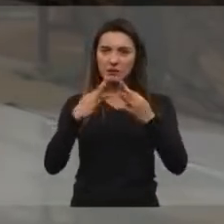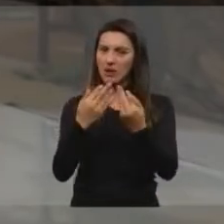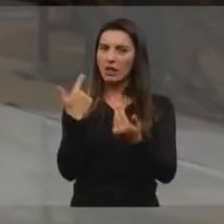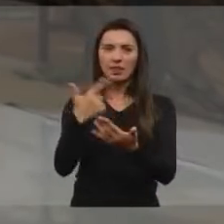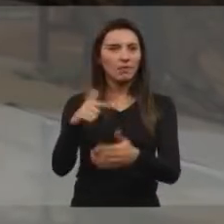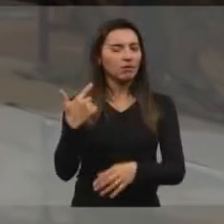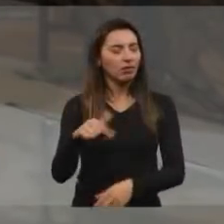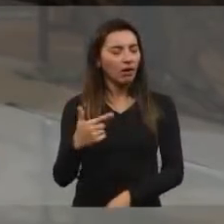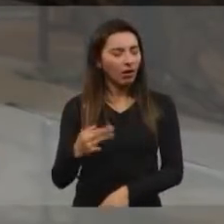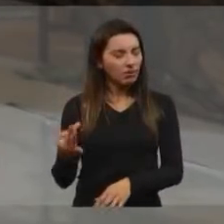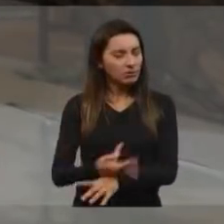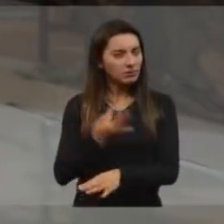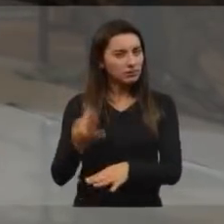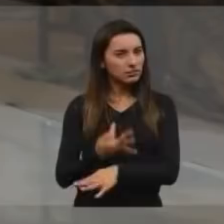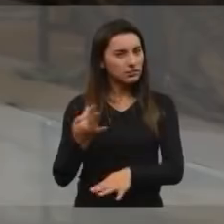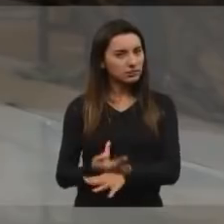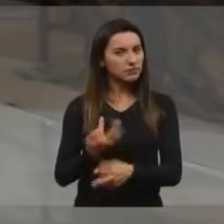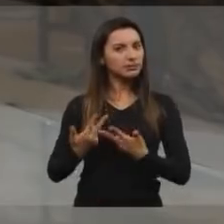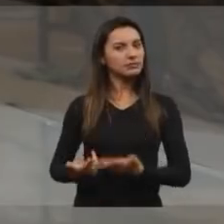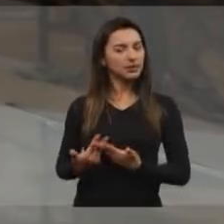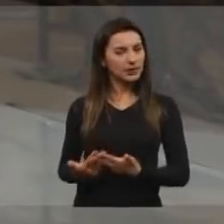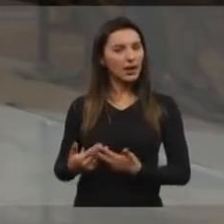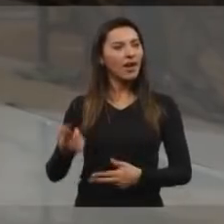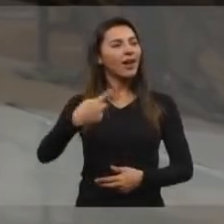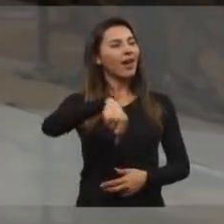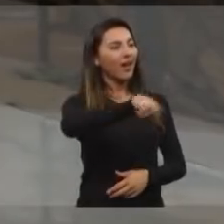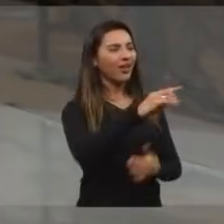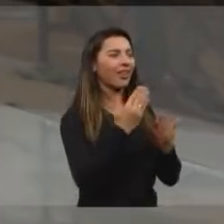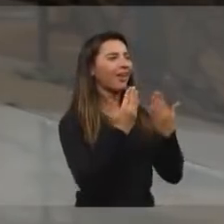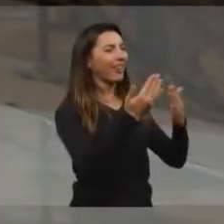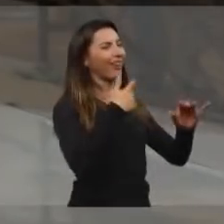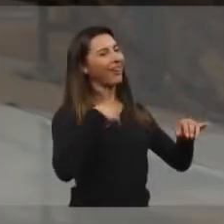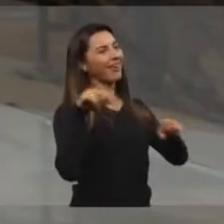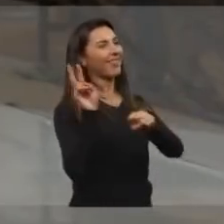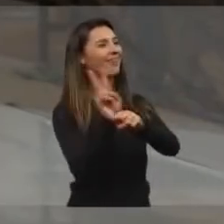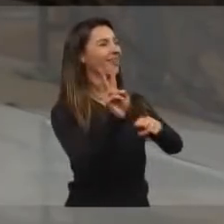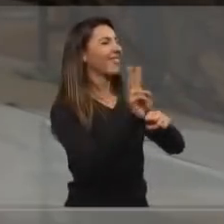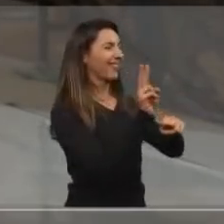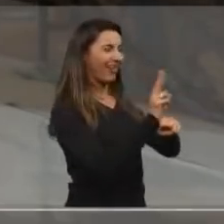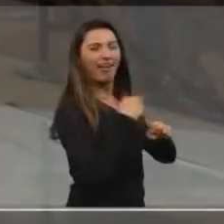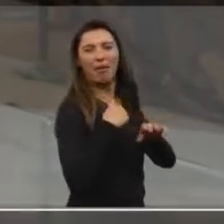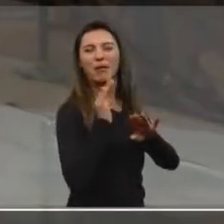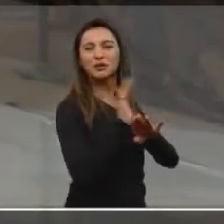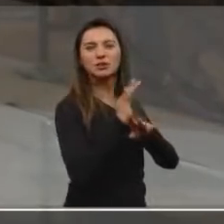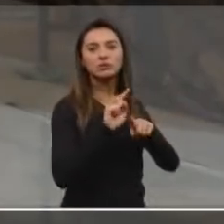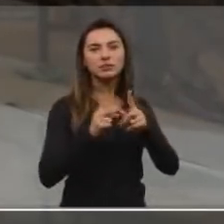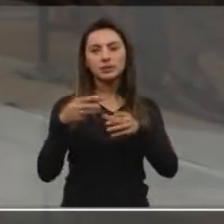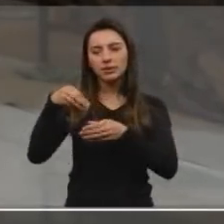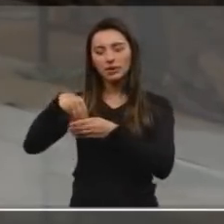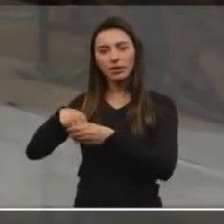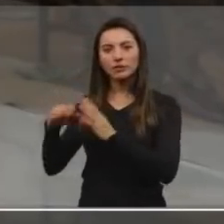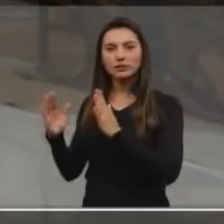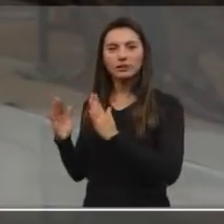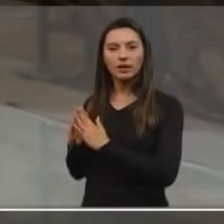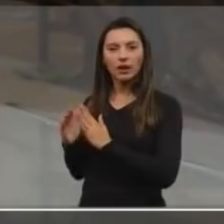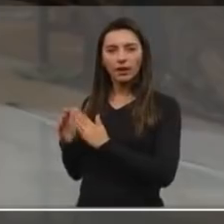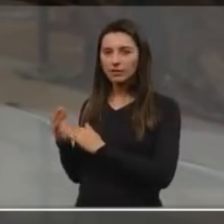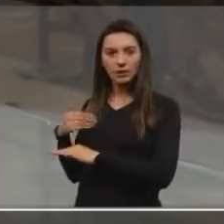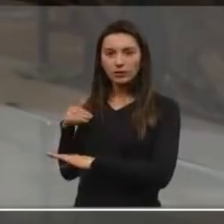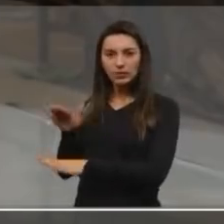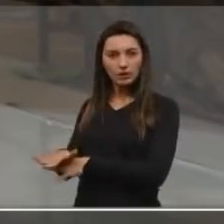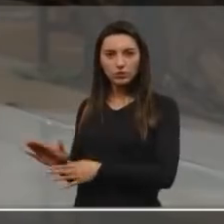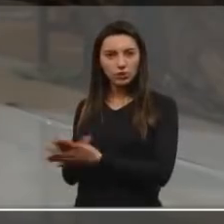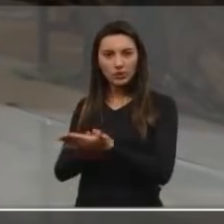em relação aos outros é só um alto cuidasse ou é cuidar e ajudar ajudar os mais